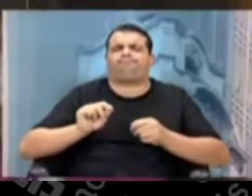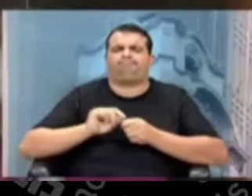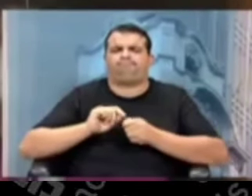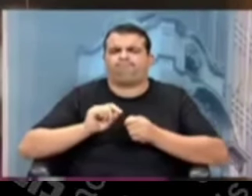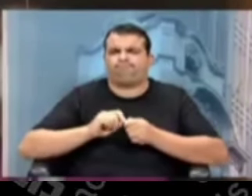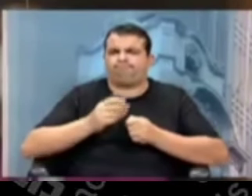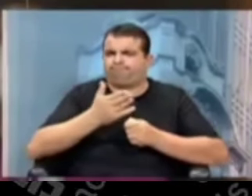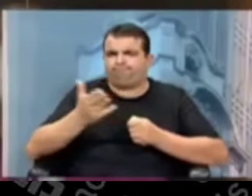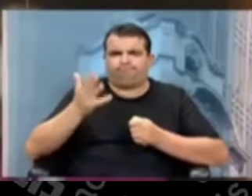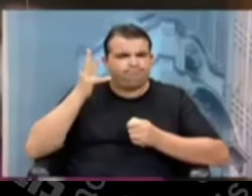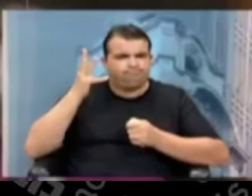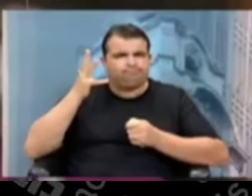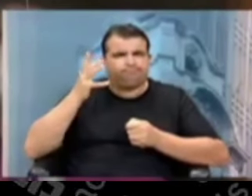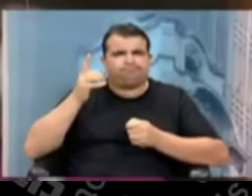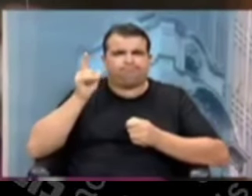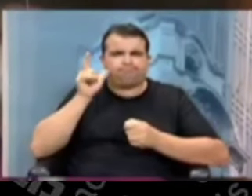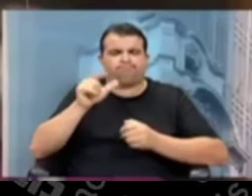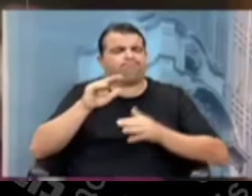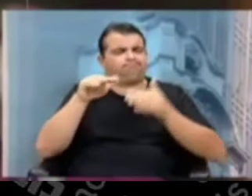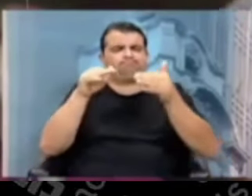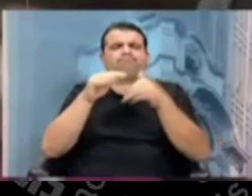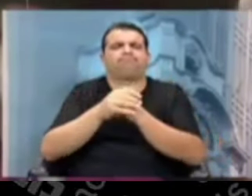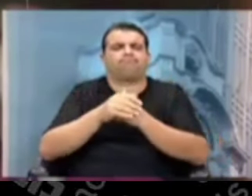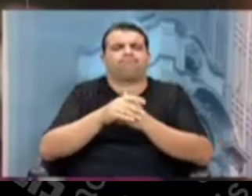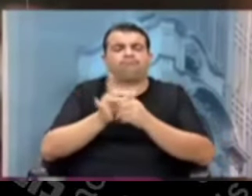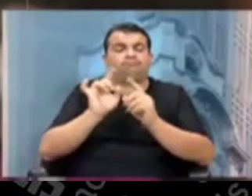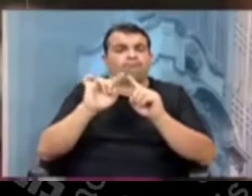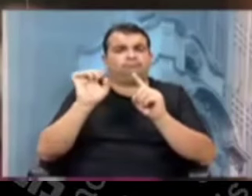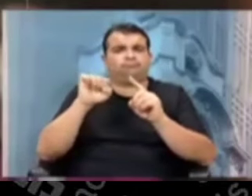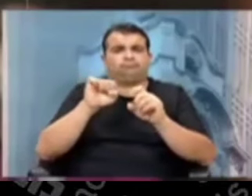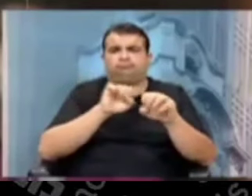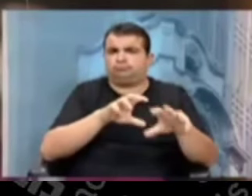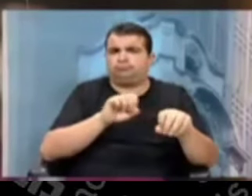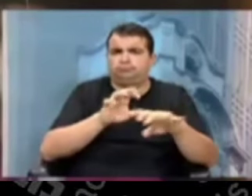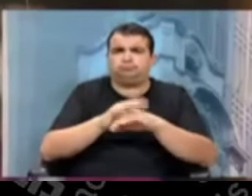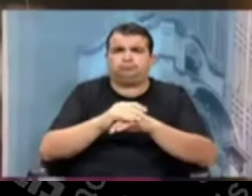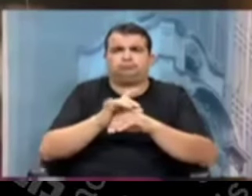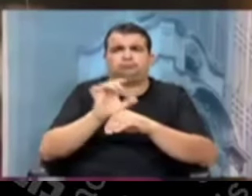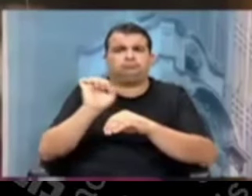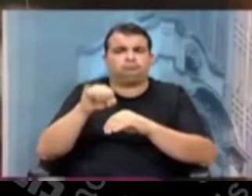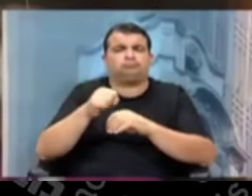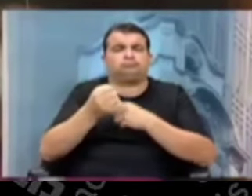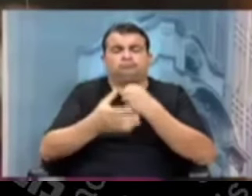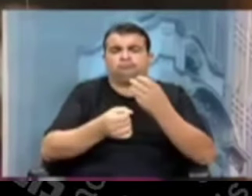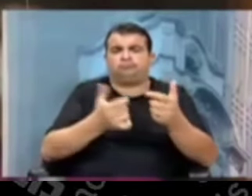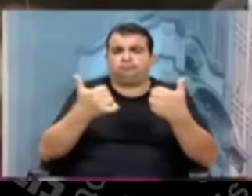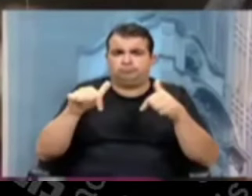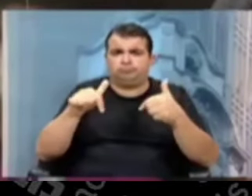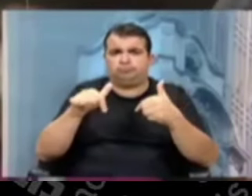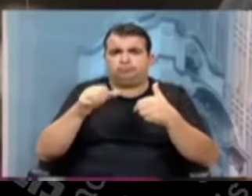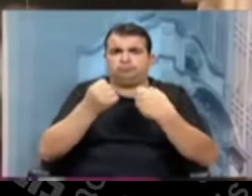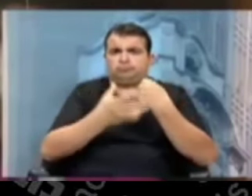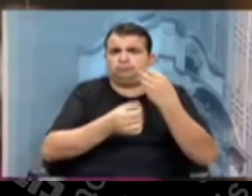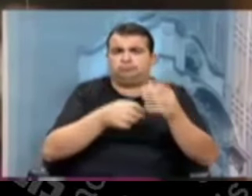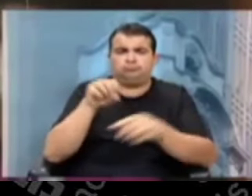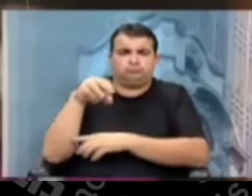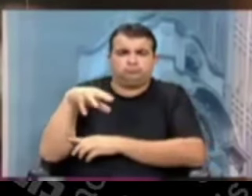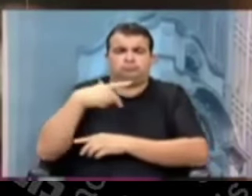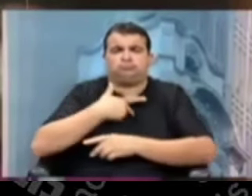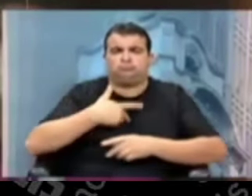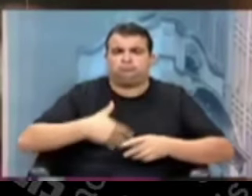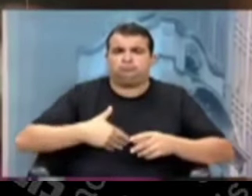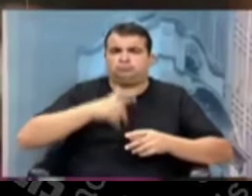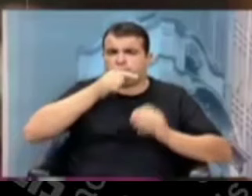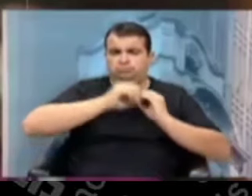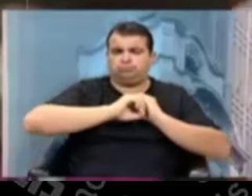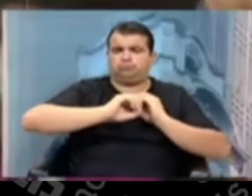constituído que nós vamos conseguir isso é através da educação é através da distribuição de renda é Travessa iluminação pública